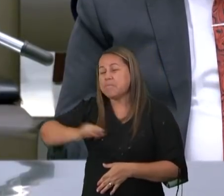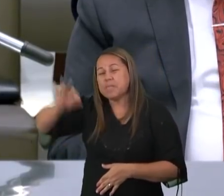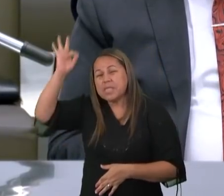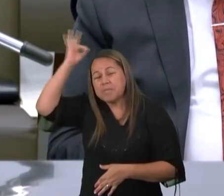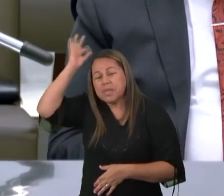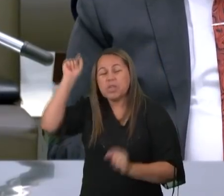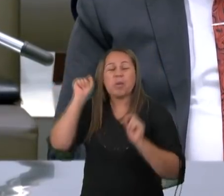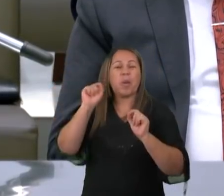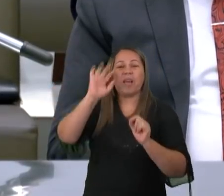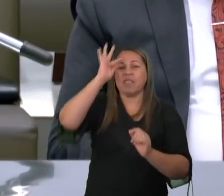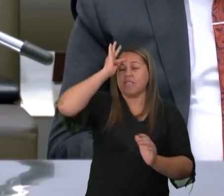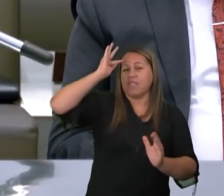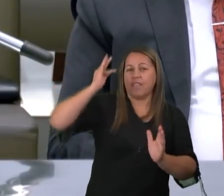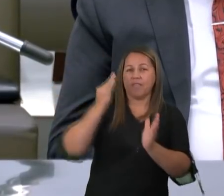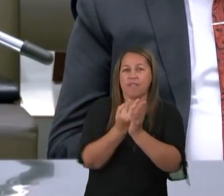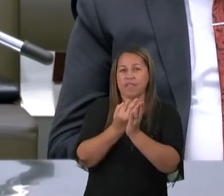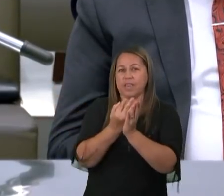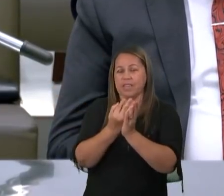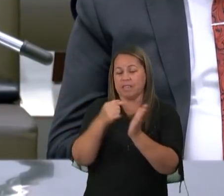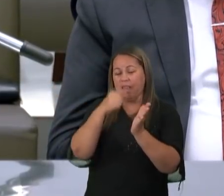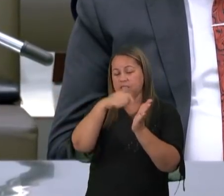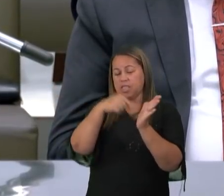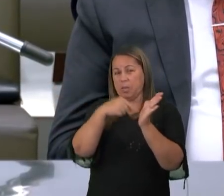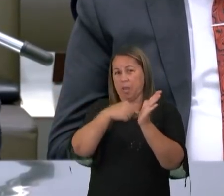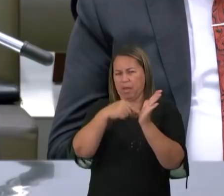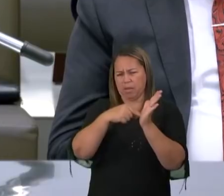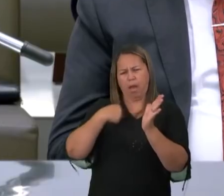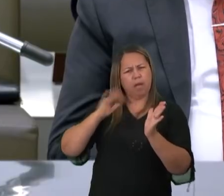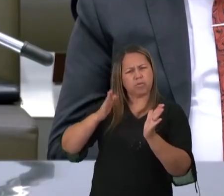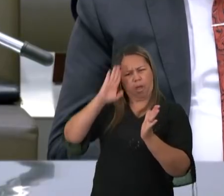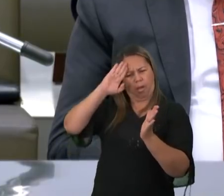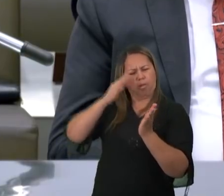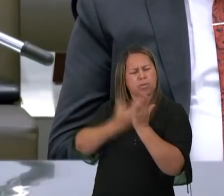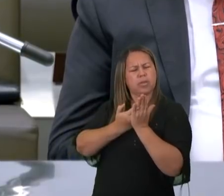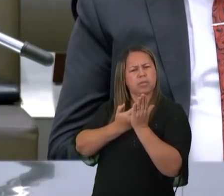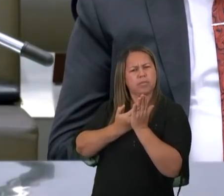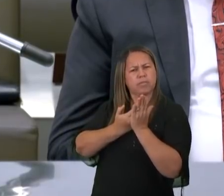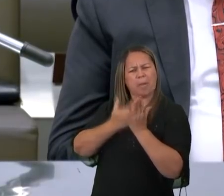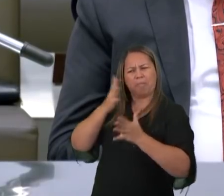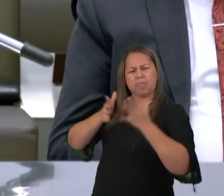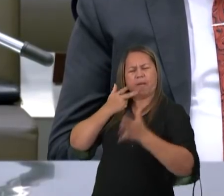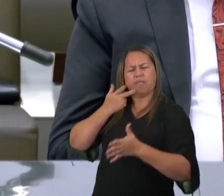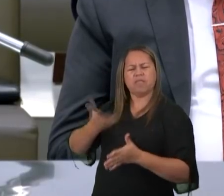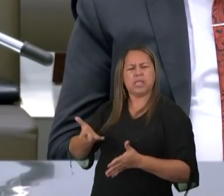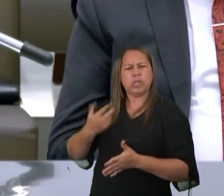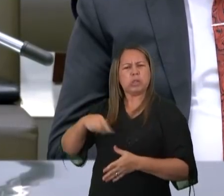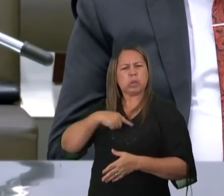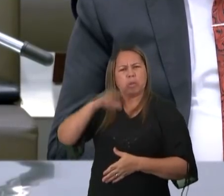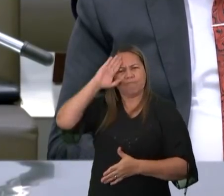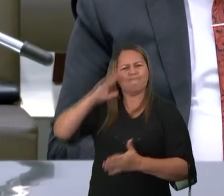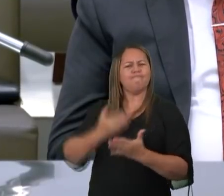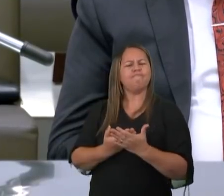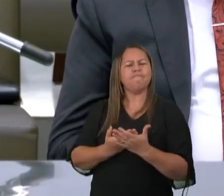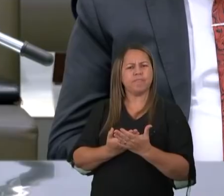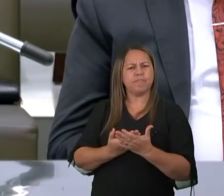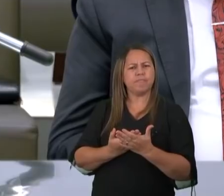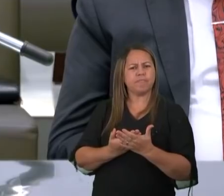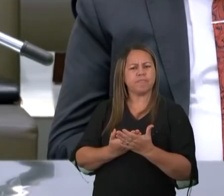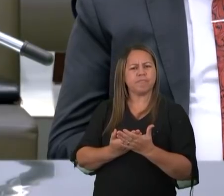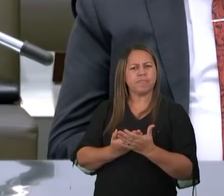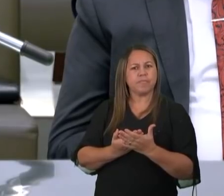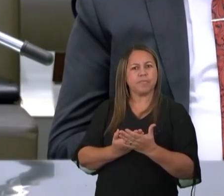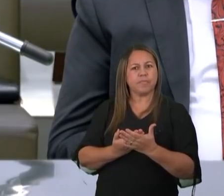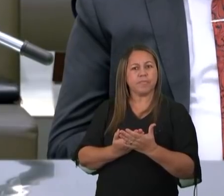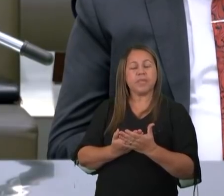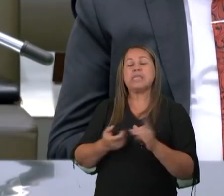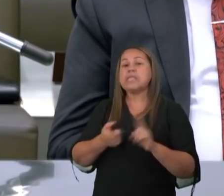como está escrito: cri, por isso falei. Nós cremos também, por